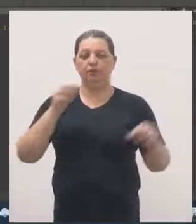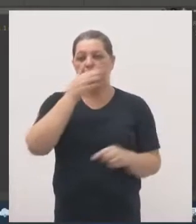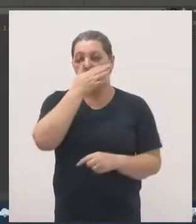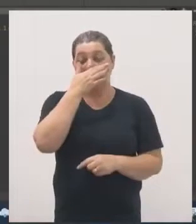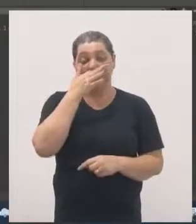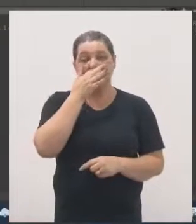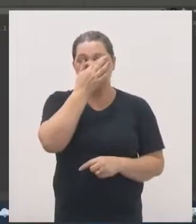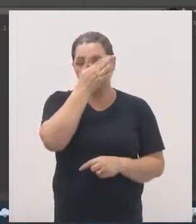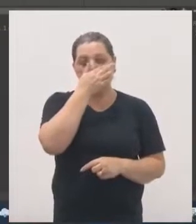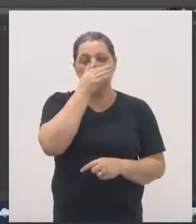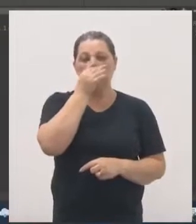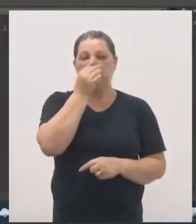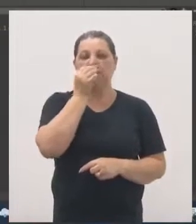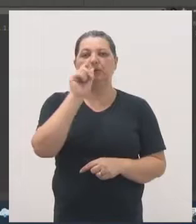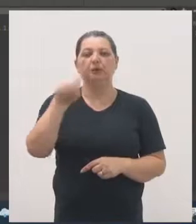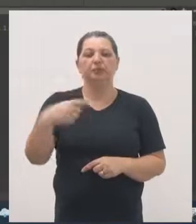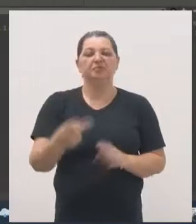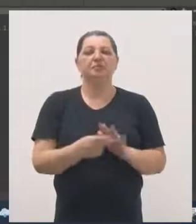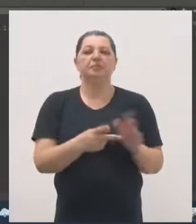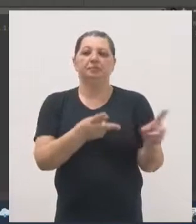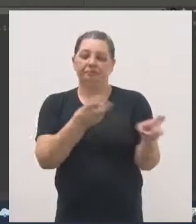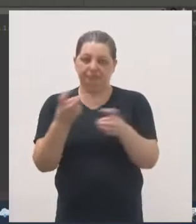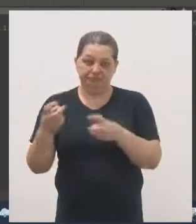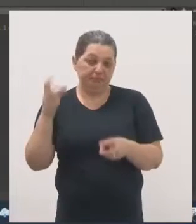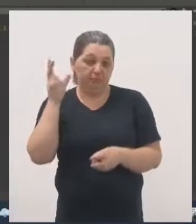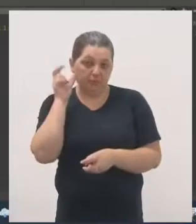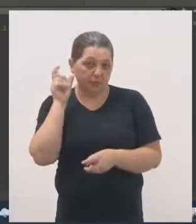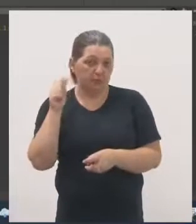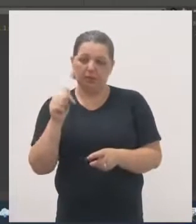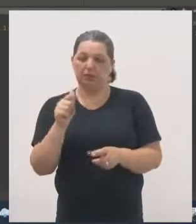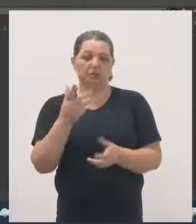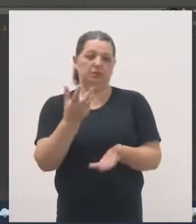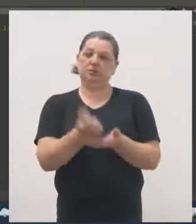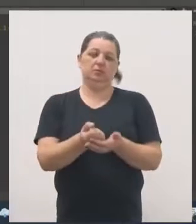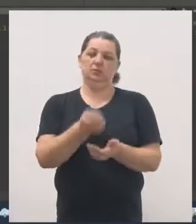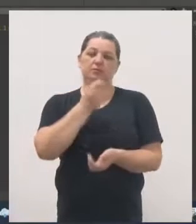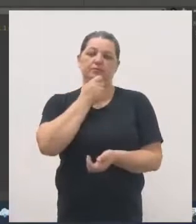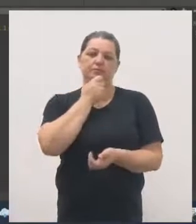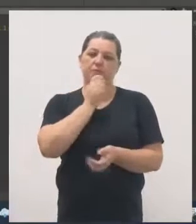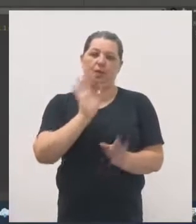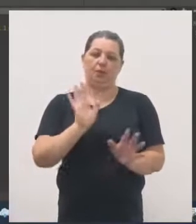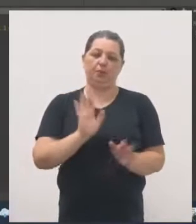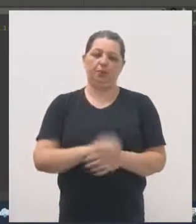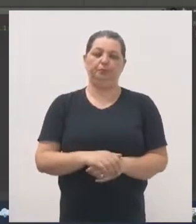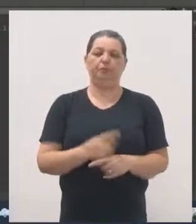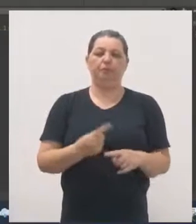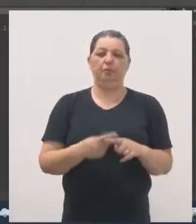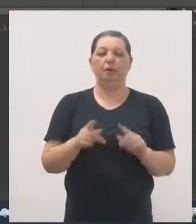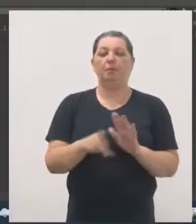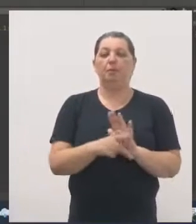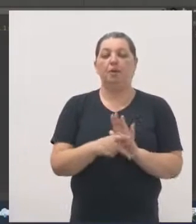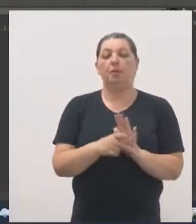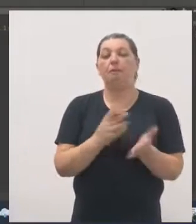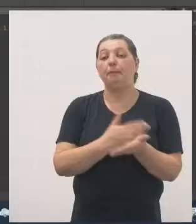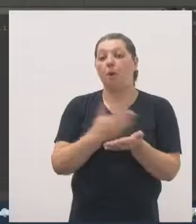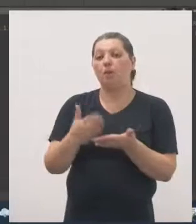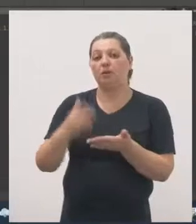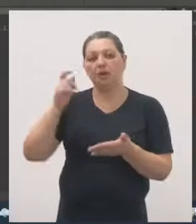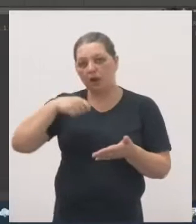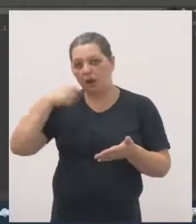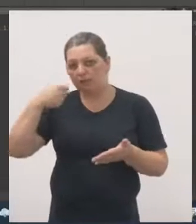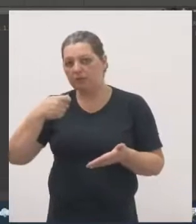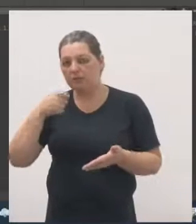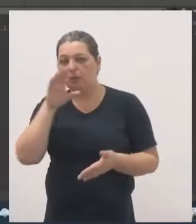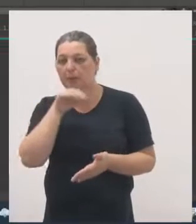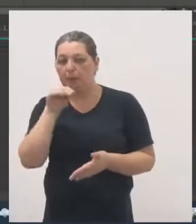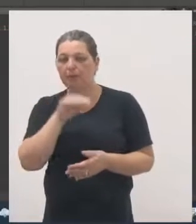a gente já está captando o áudio. Ele só não está sendo gravado porque a gente não apertou o recorde para começar, para dar início à